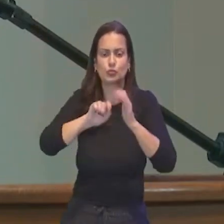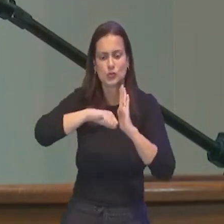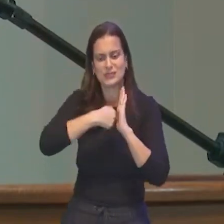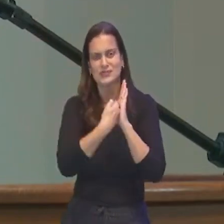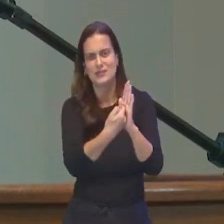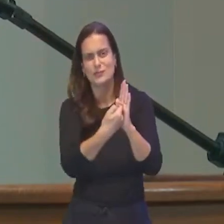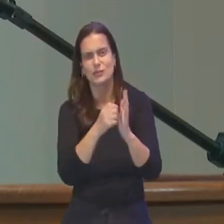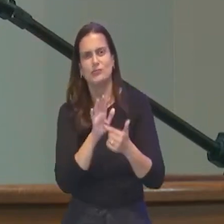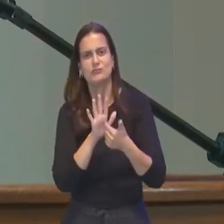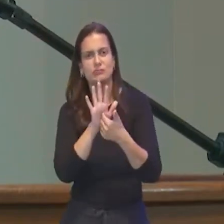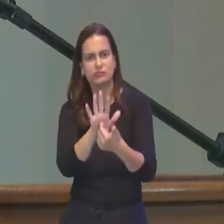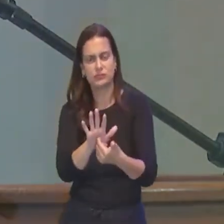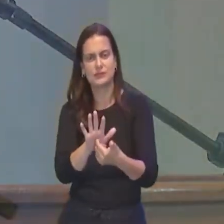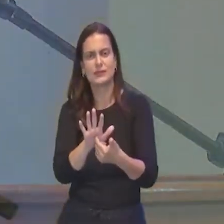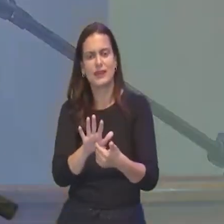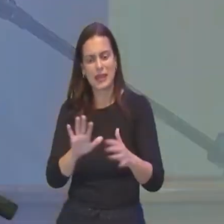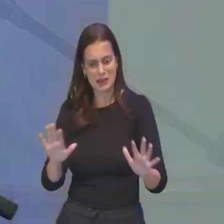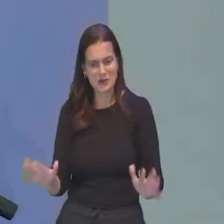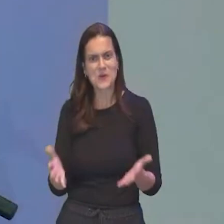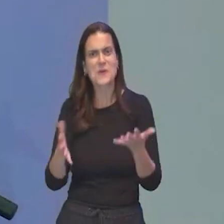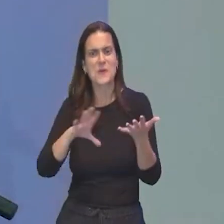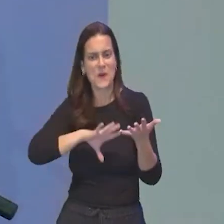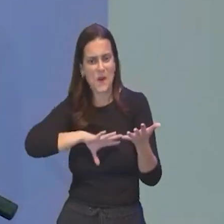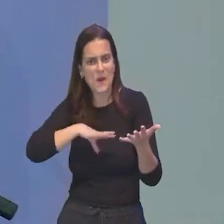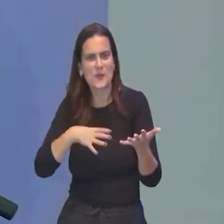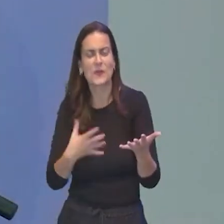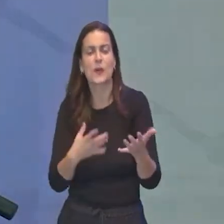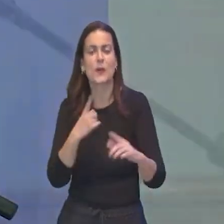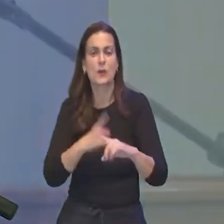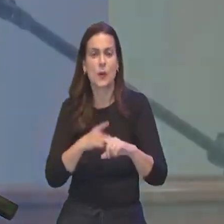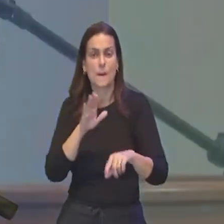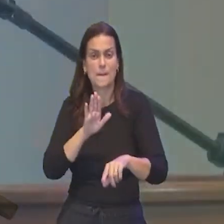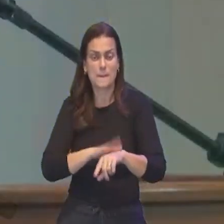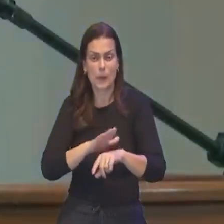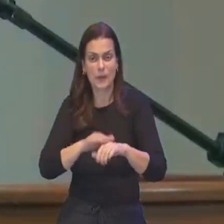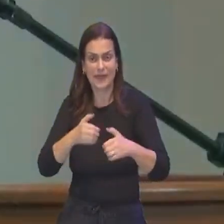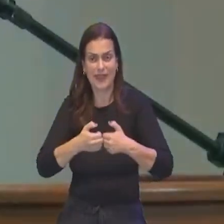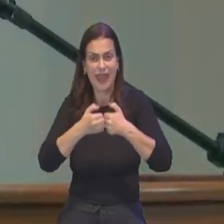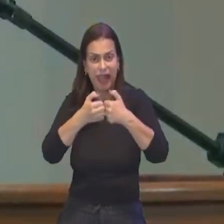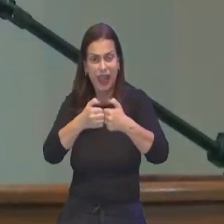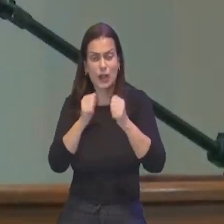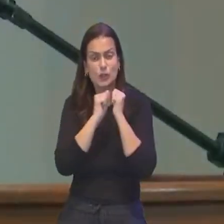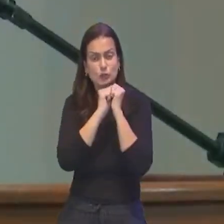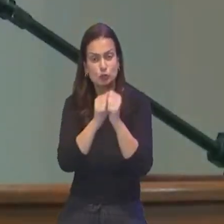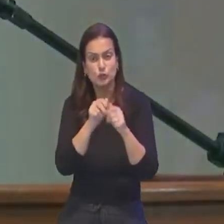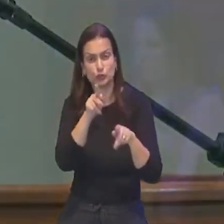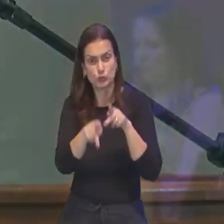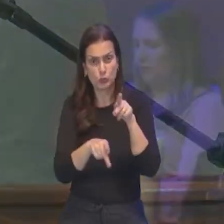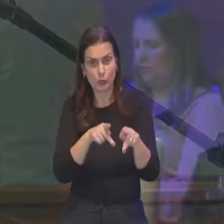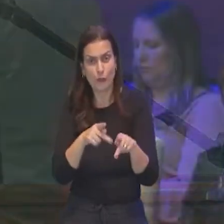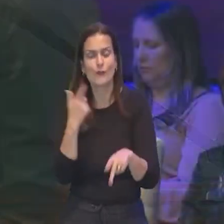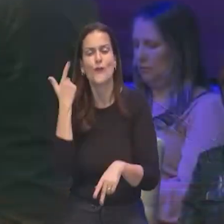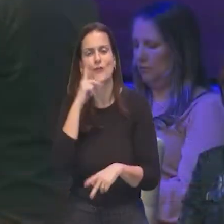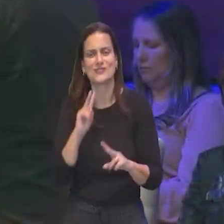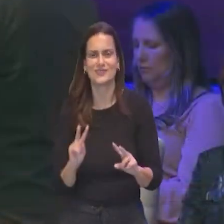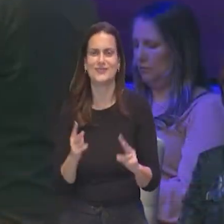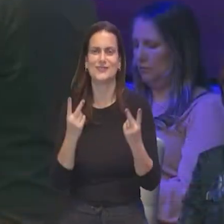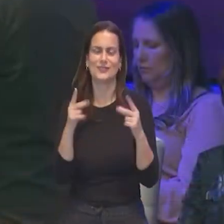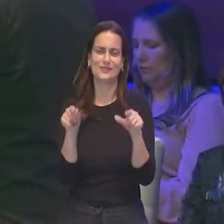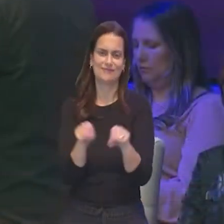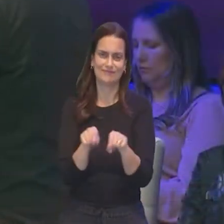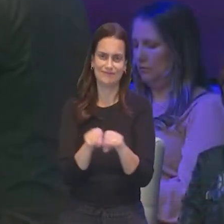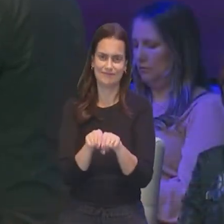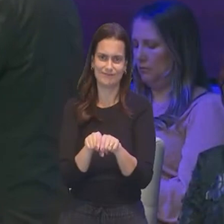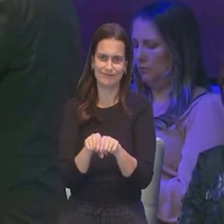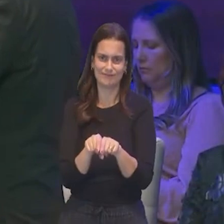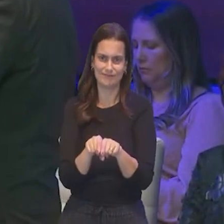era motivo de ânimo, de encorajamento. Quando a arca acompanhava o povo vencia.